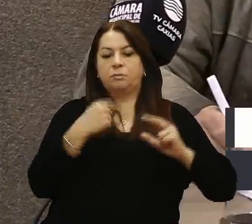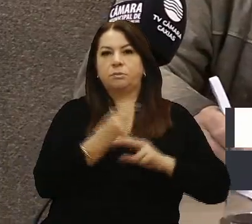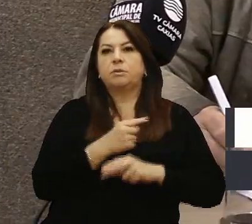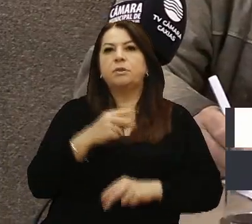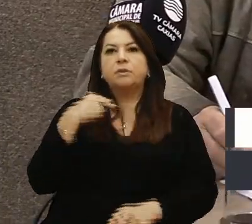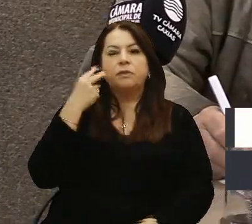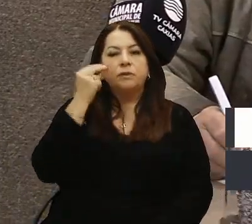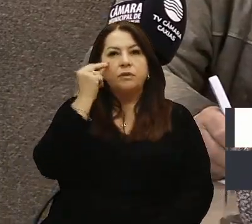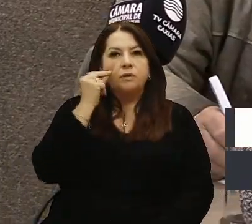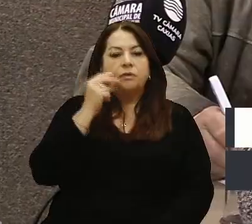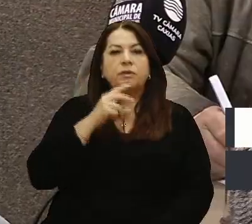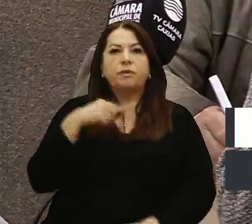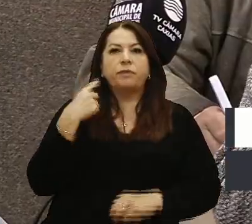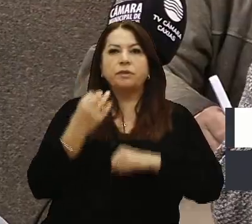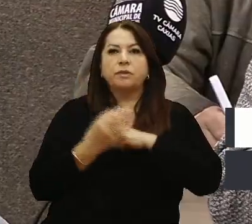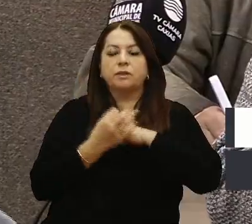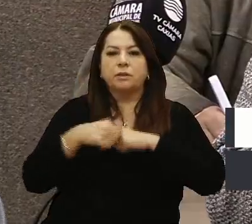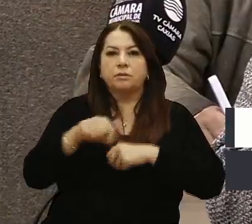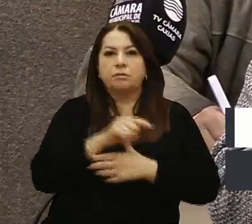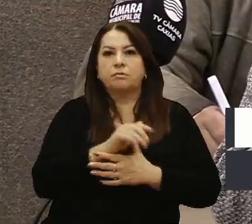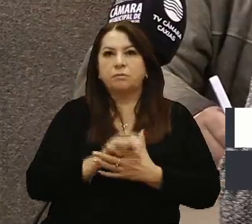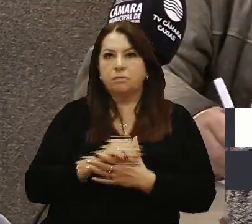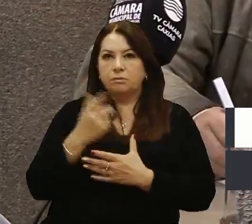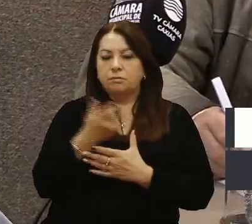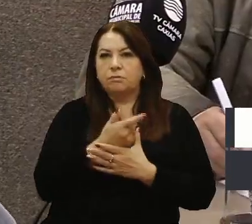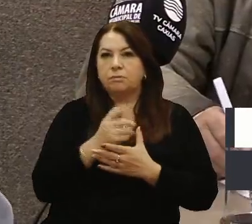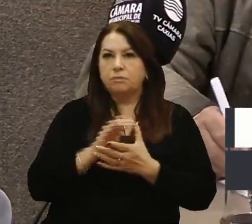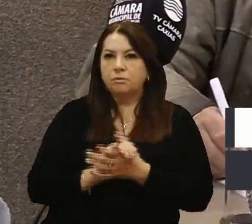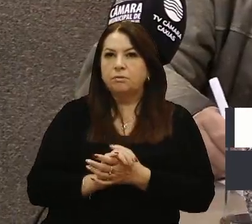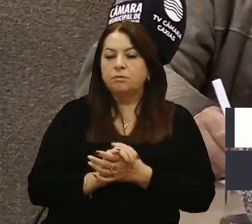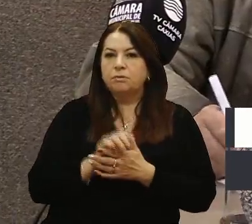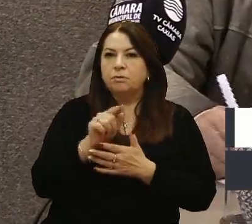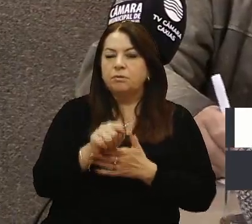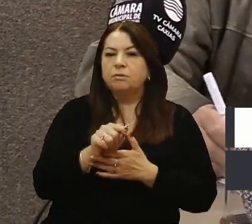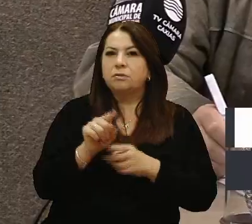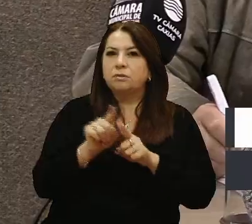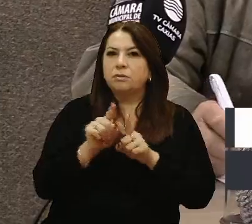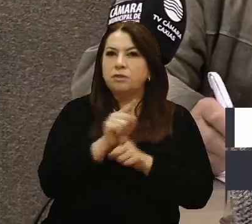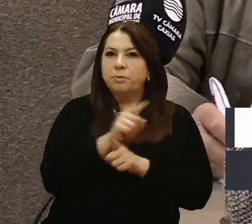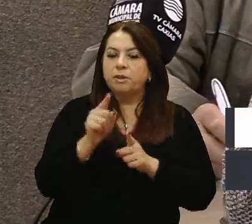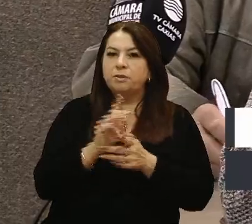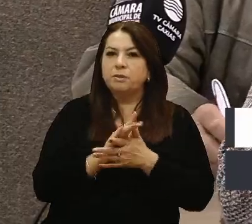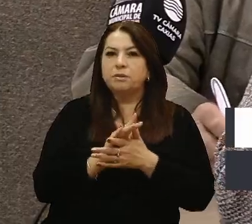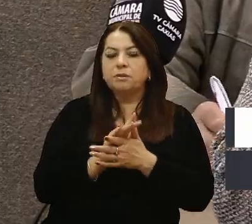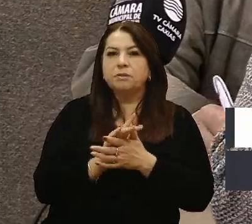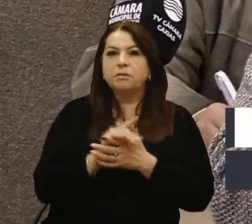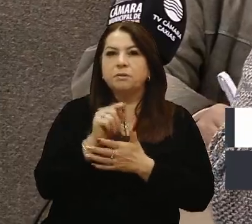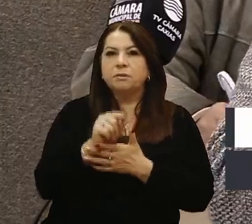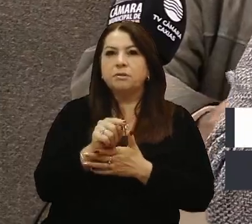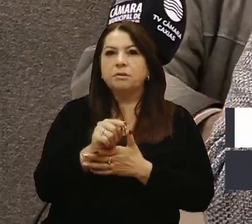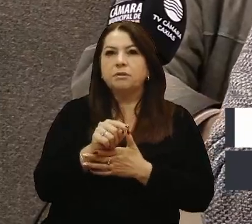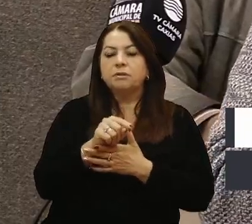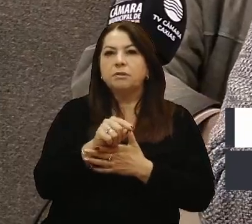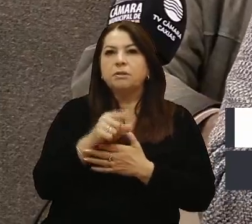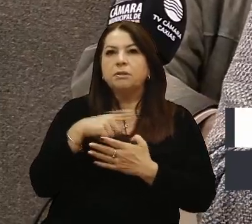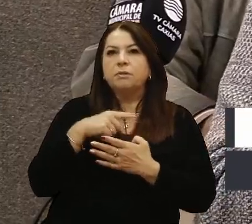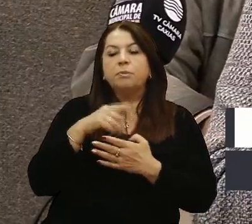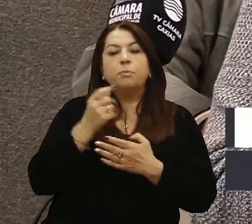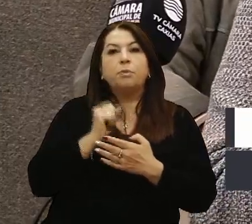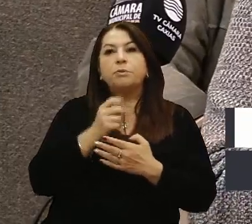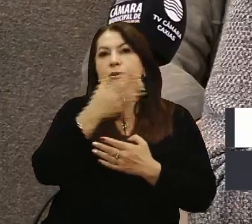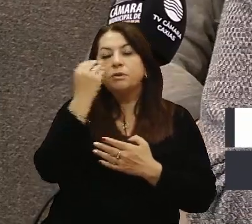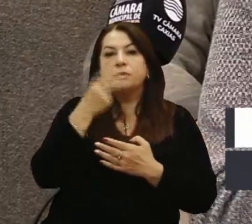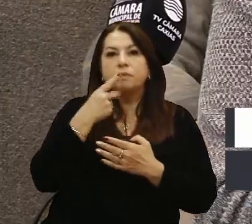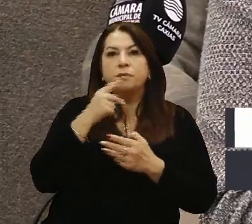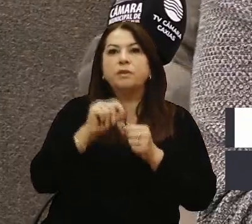na questão do direito. Um privilégio ter vocês aqui conosco e também os estudantes e os presentes aqui. Mas não posso deixar de fazer